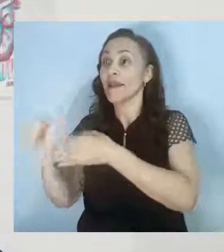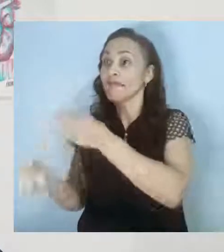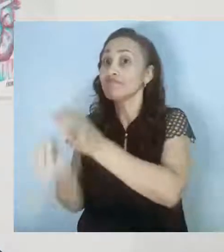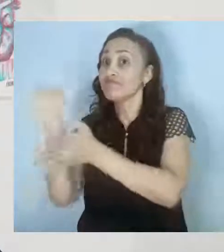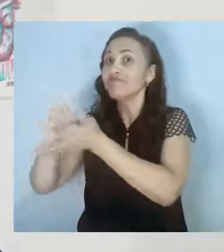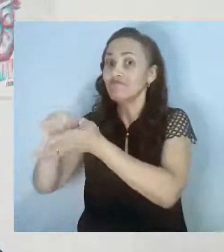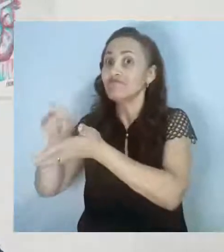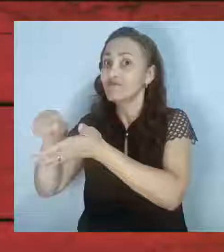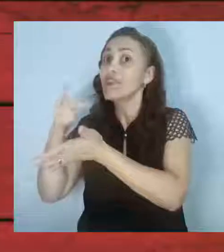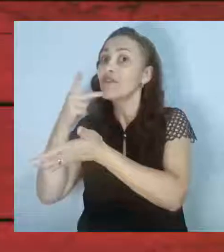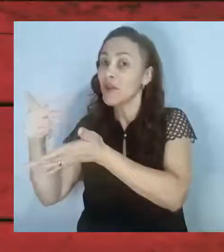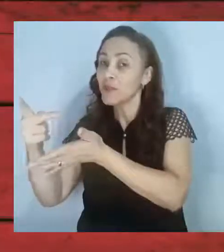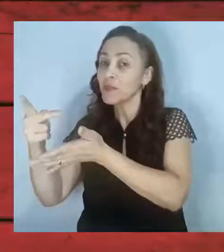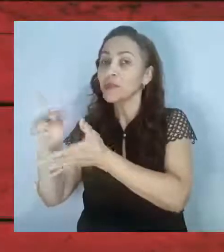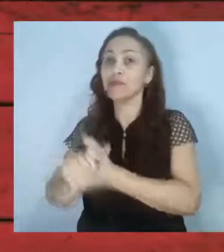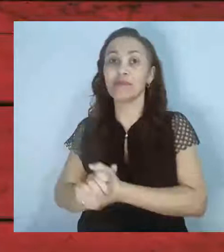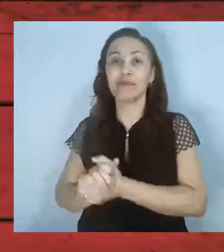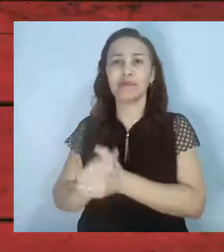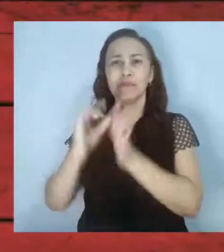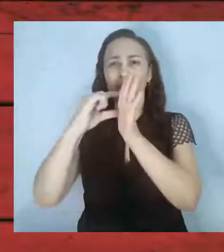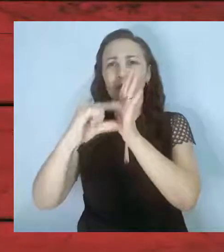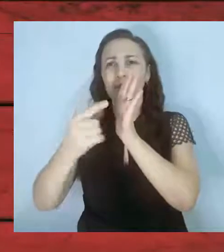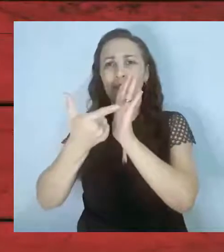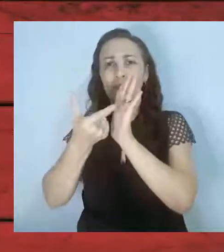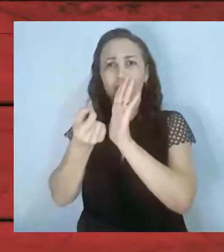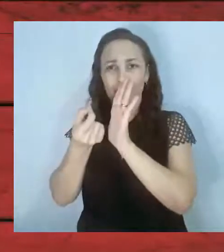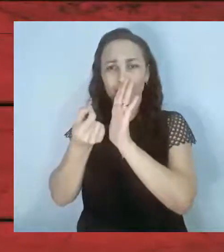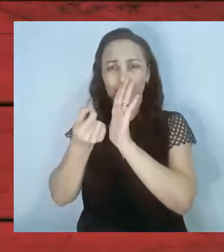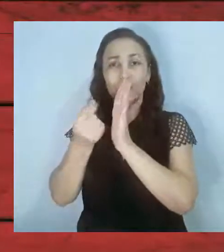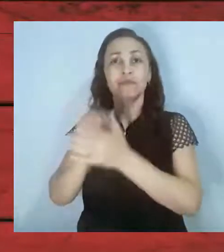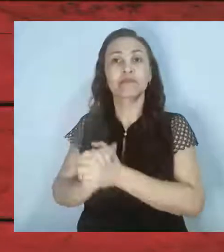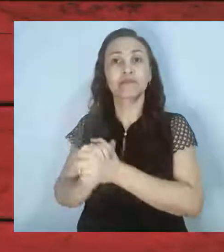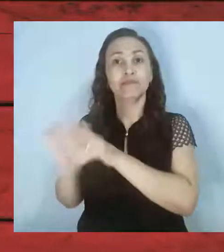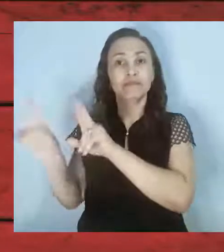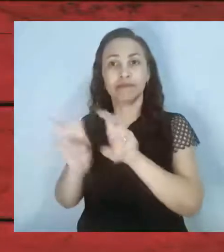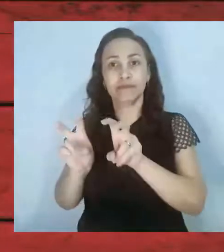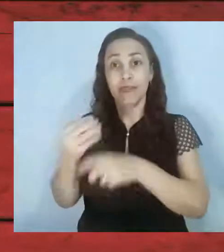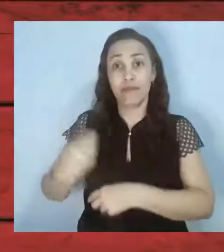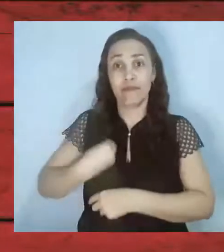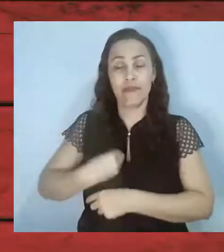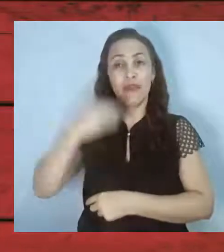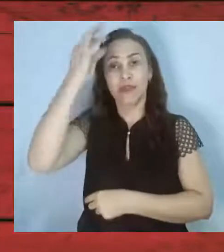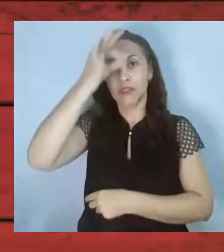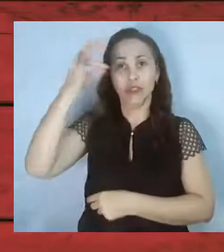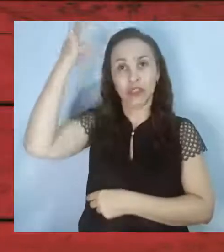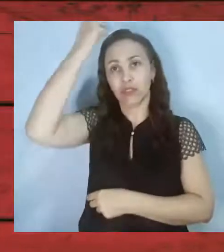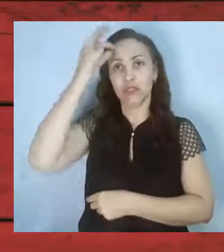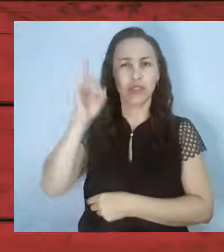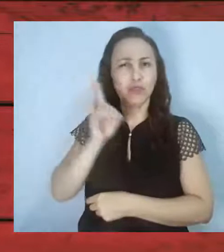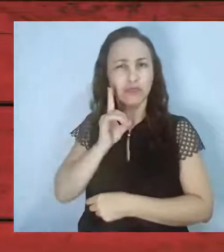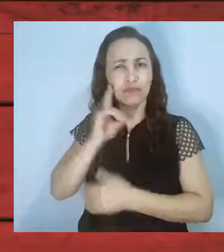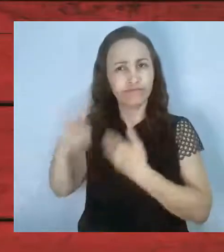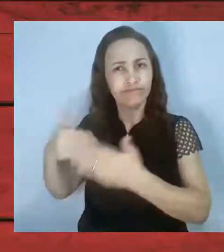muito parecido. Ela diz, no parágrafo 20, vive a santidade do cotidiano, como a família de